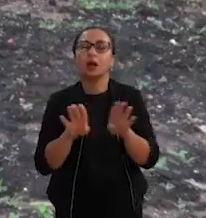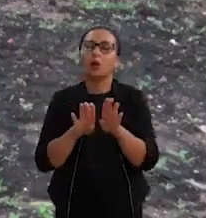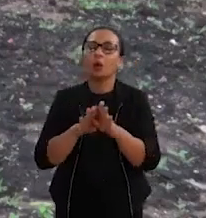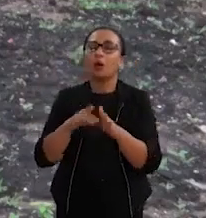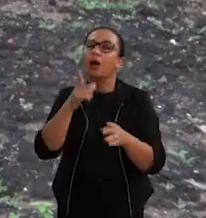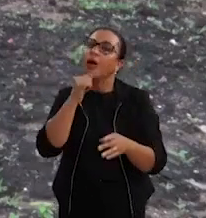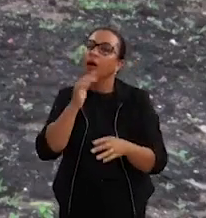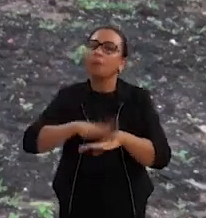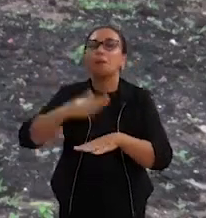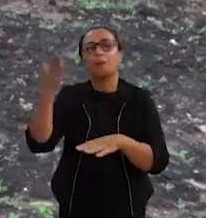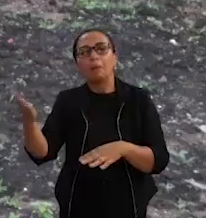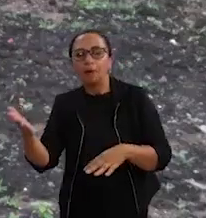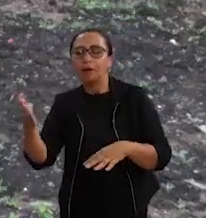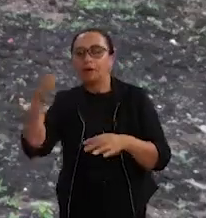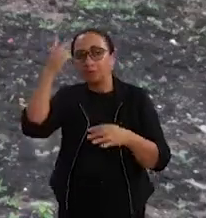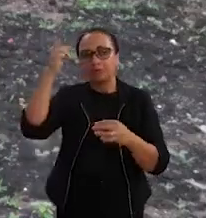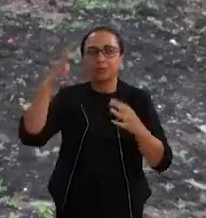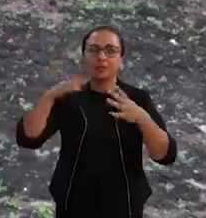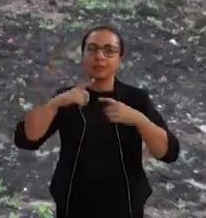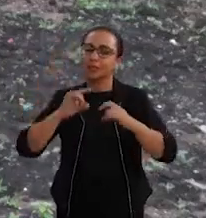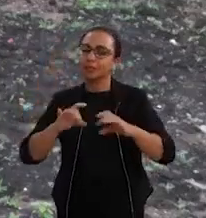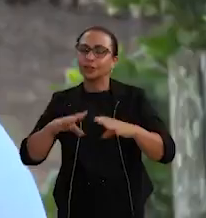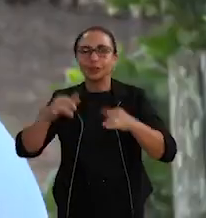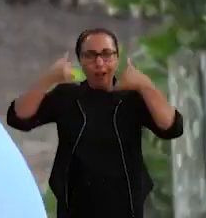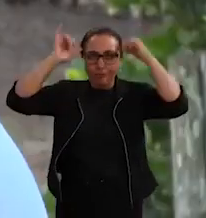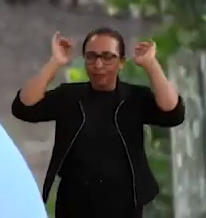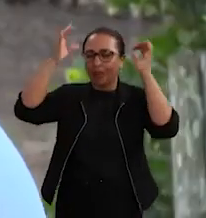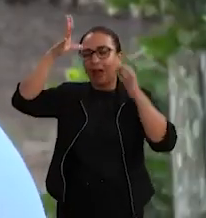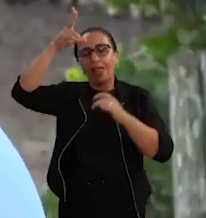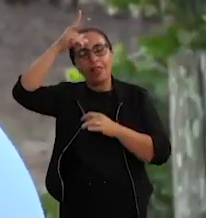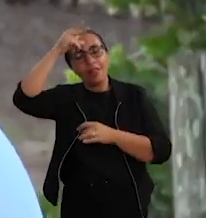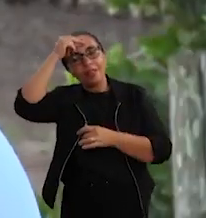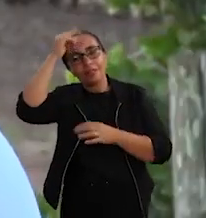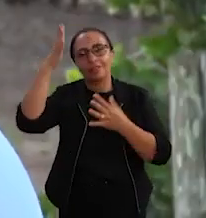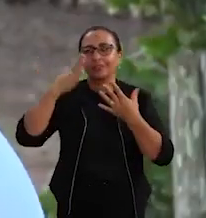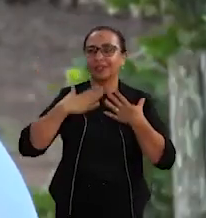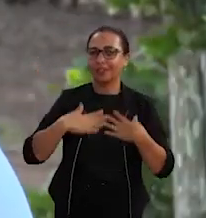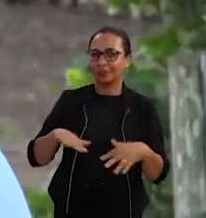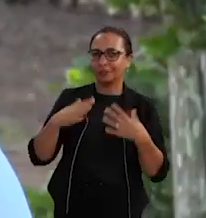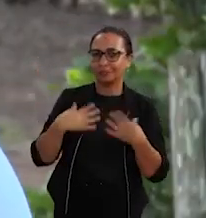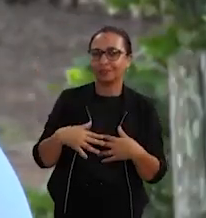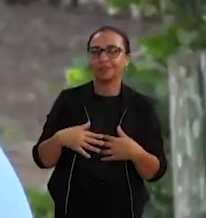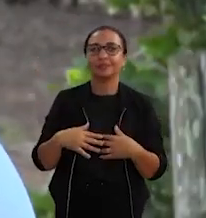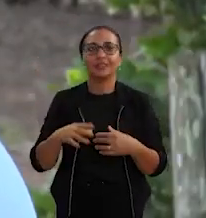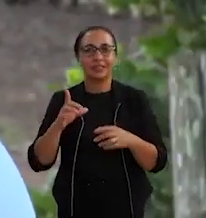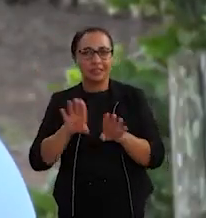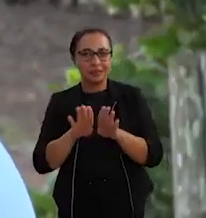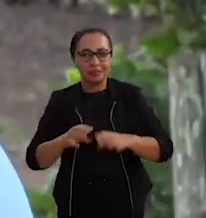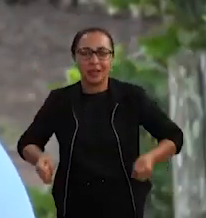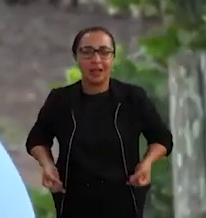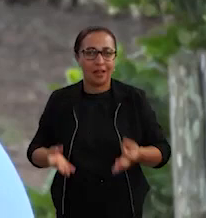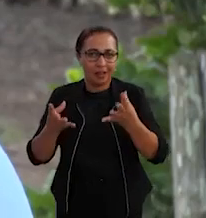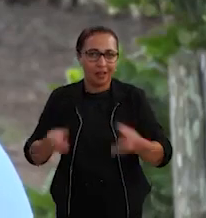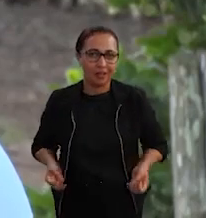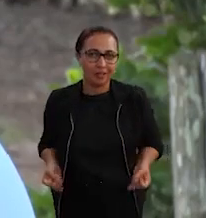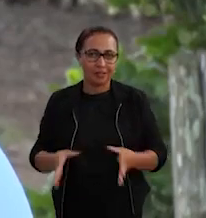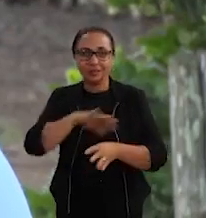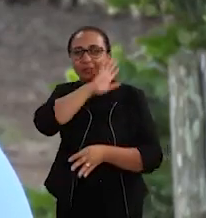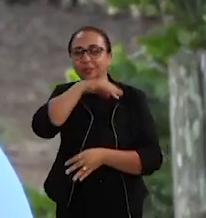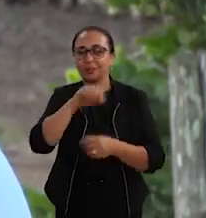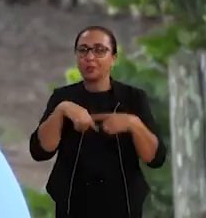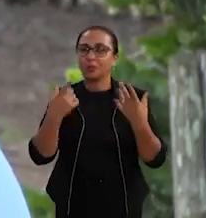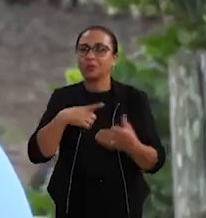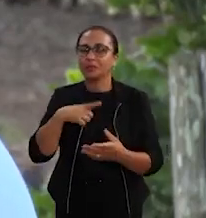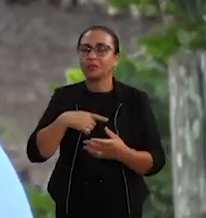tomar algumas ações que pode estar melhorando o conforto desse animal. E com isso tá aumentando a produtividade e também tendo menos gastos, visto